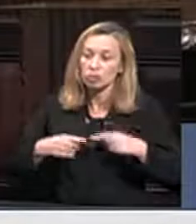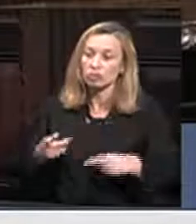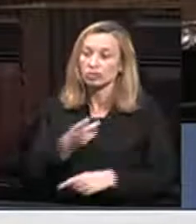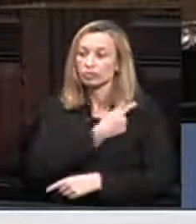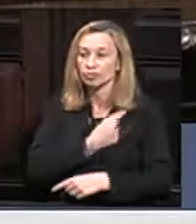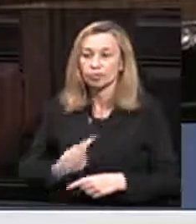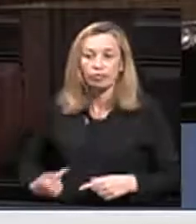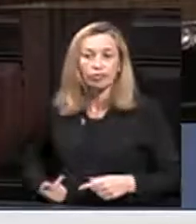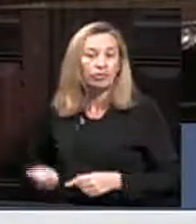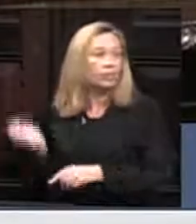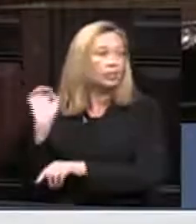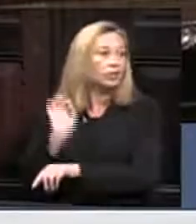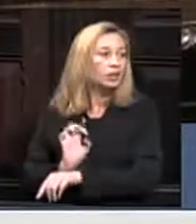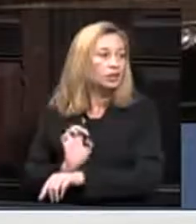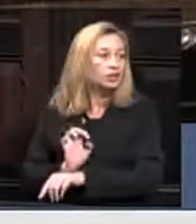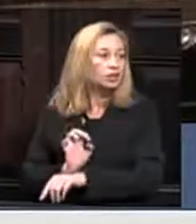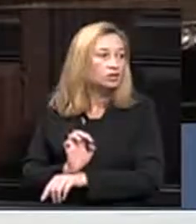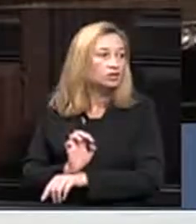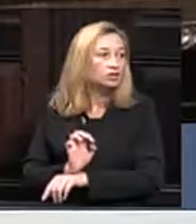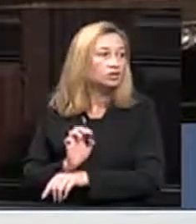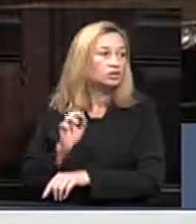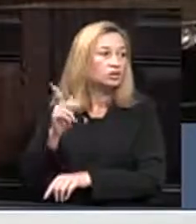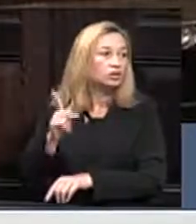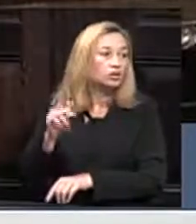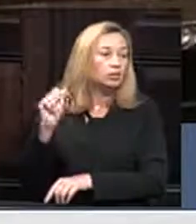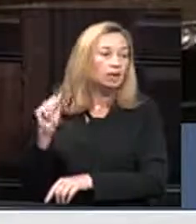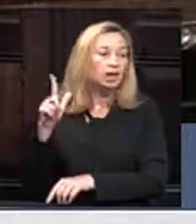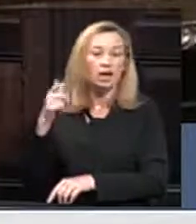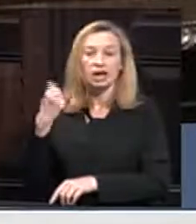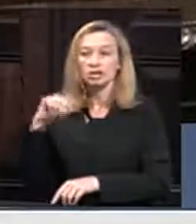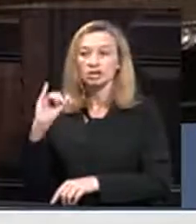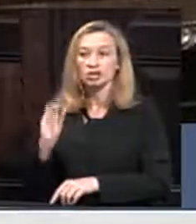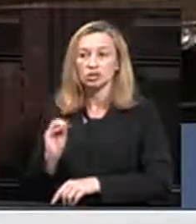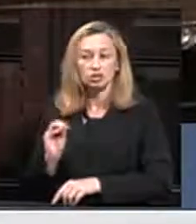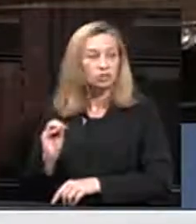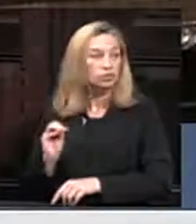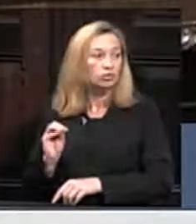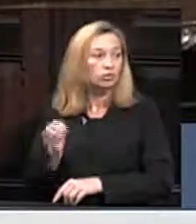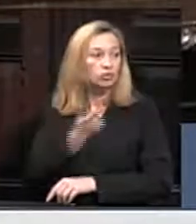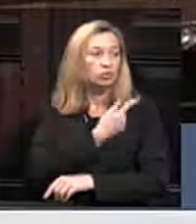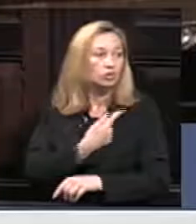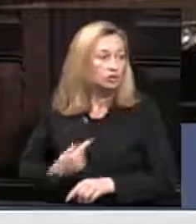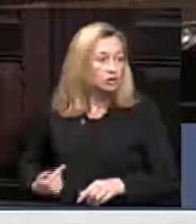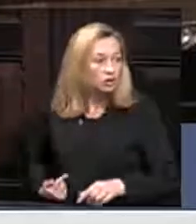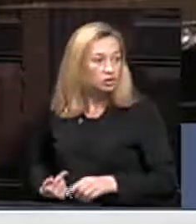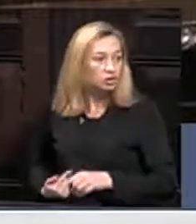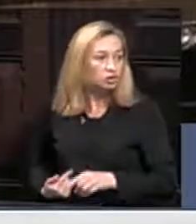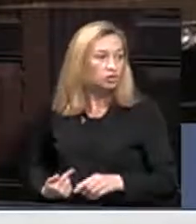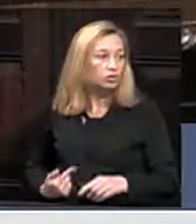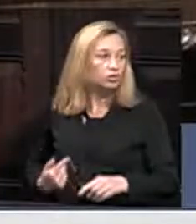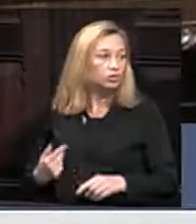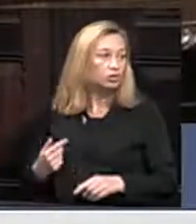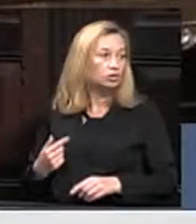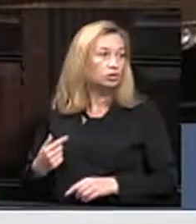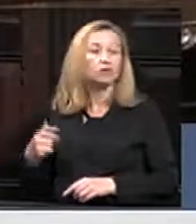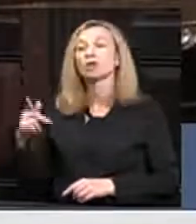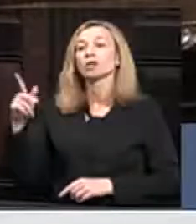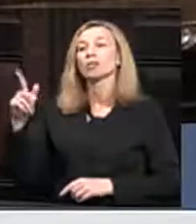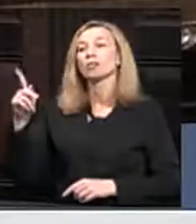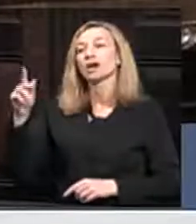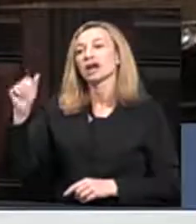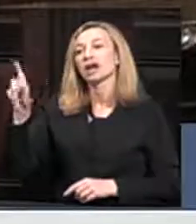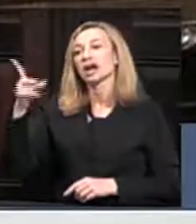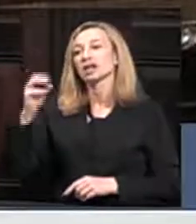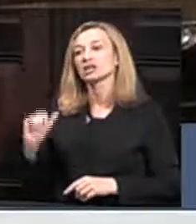Estado, dos palácios que estão à disposição do governador, seja o Palácio de Laranjeiras, seja o